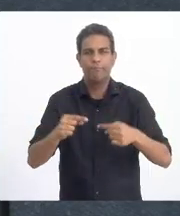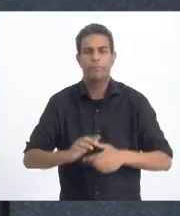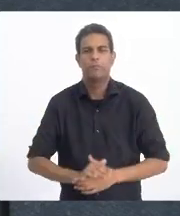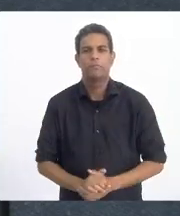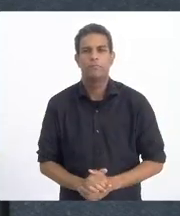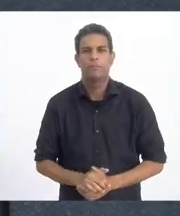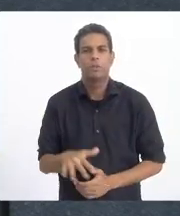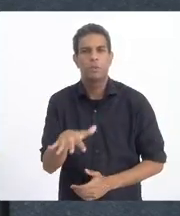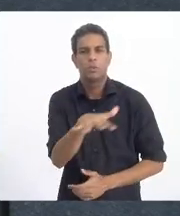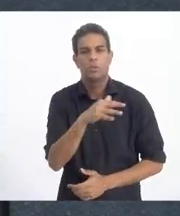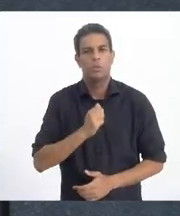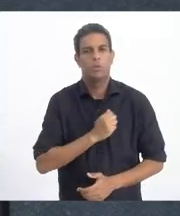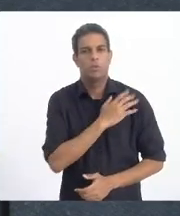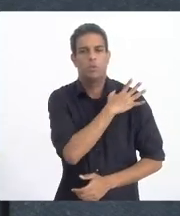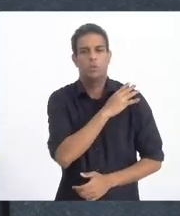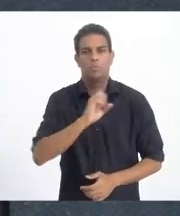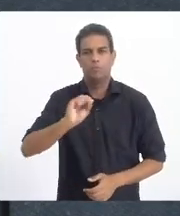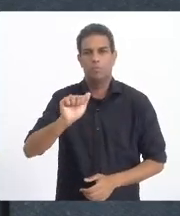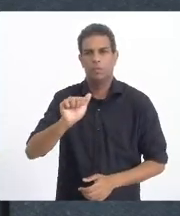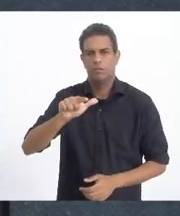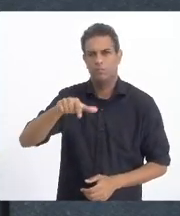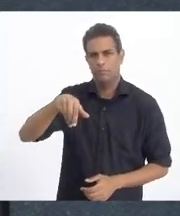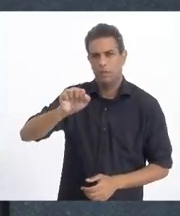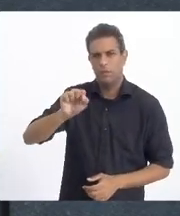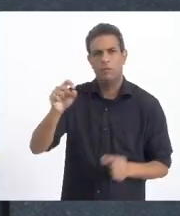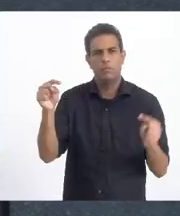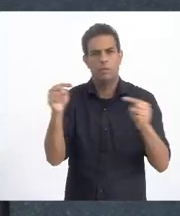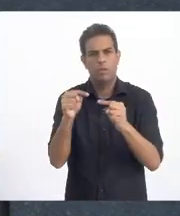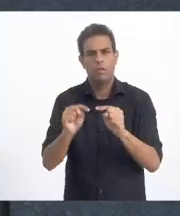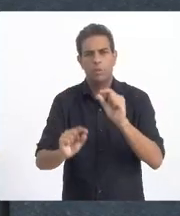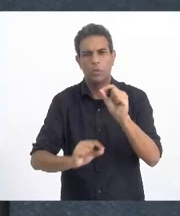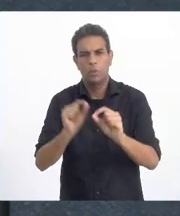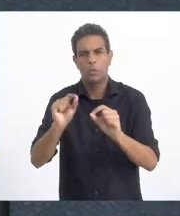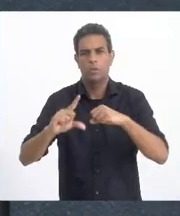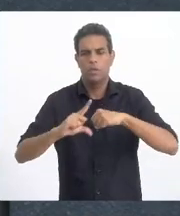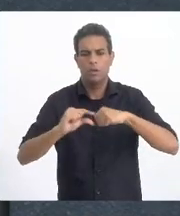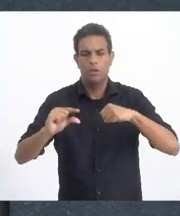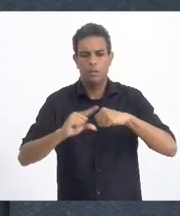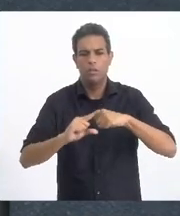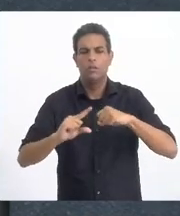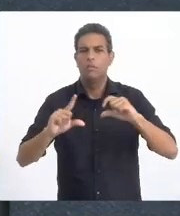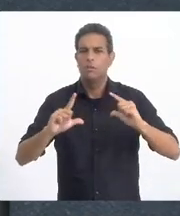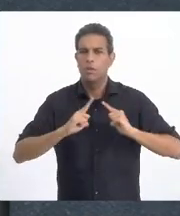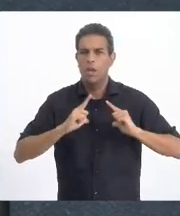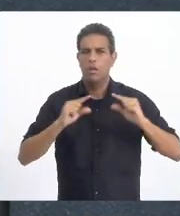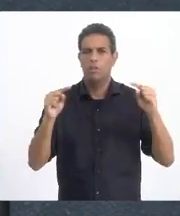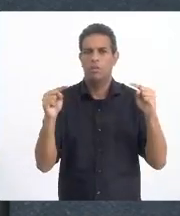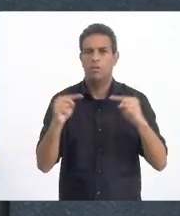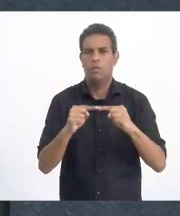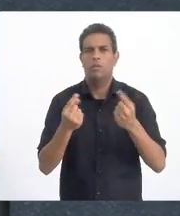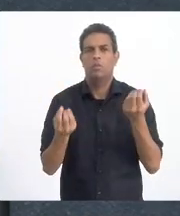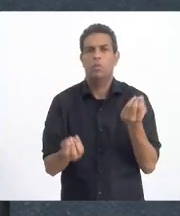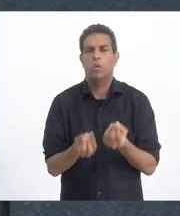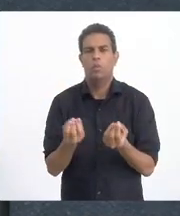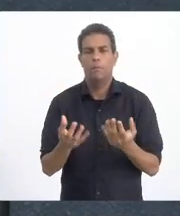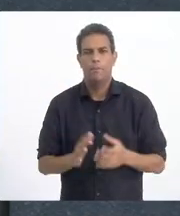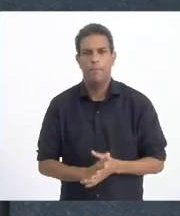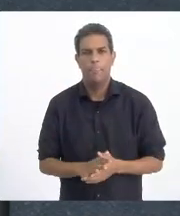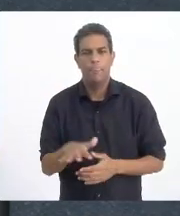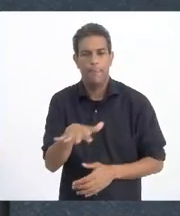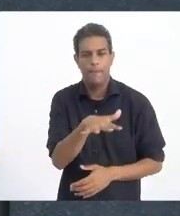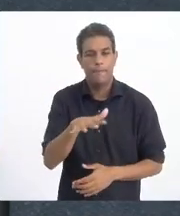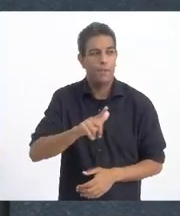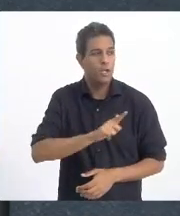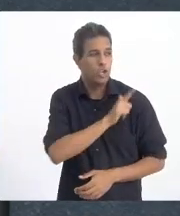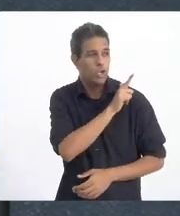gabinete do deputado Coronel Salema, mexendo em particular com artigos que têm afeto com a gestão